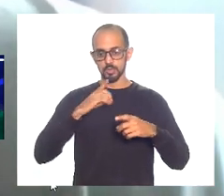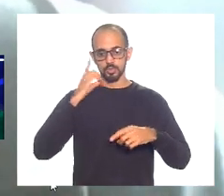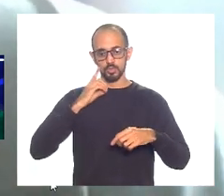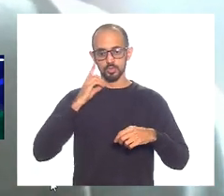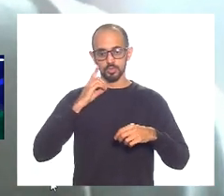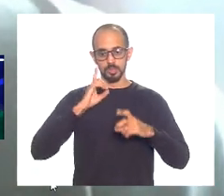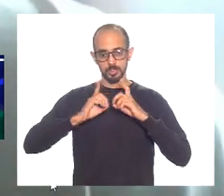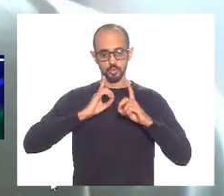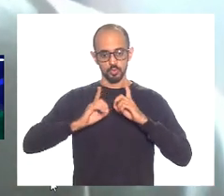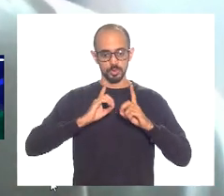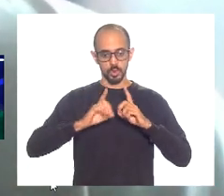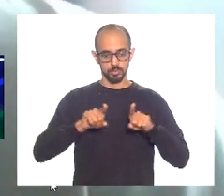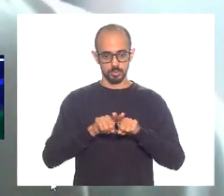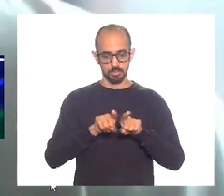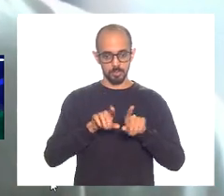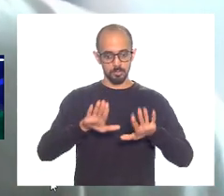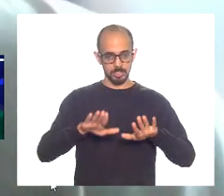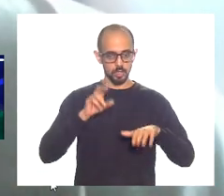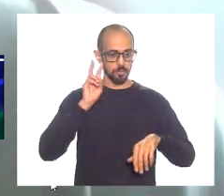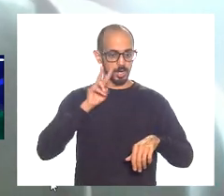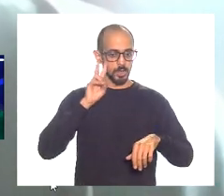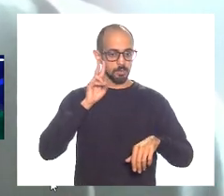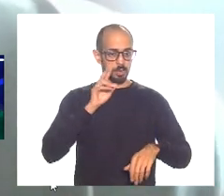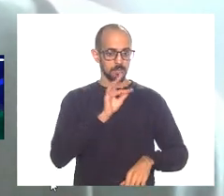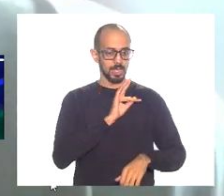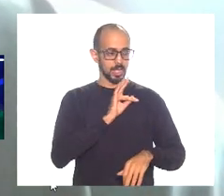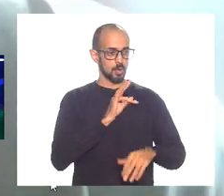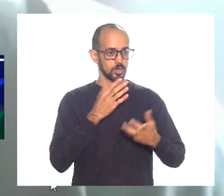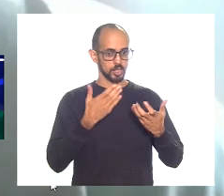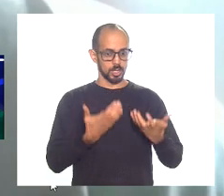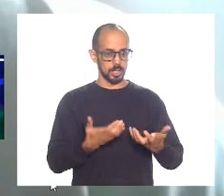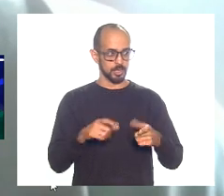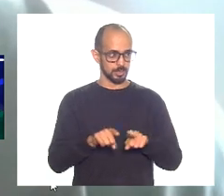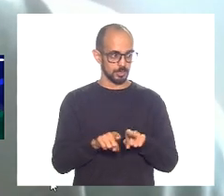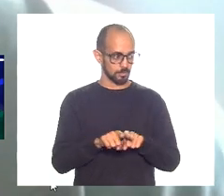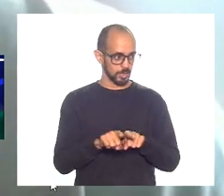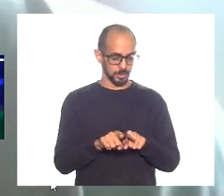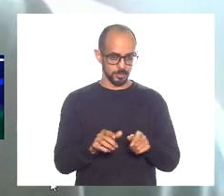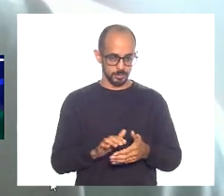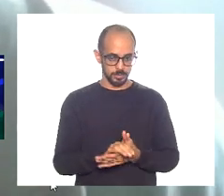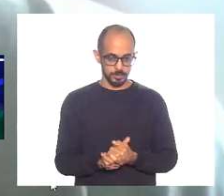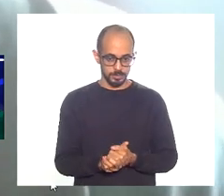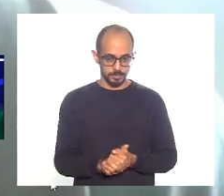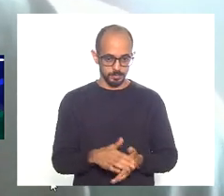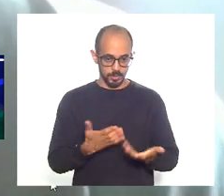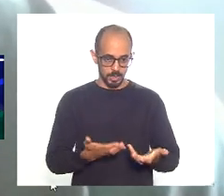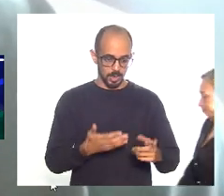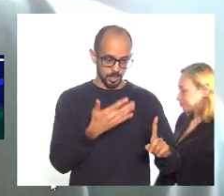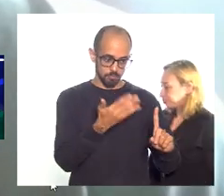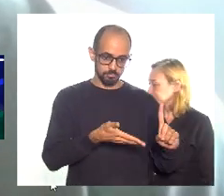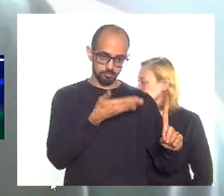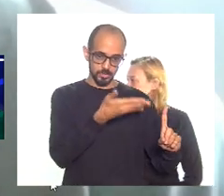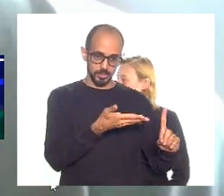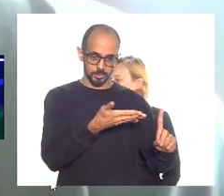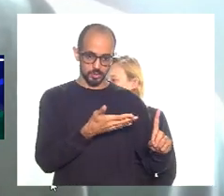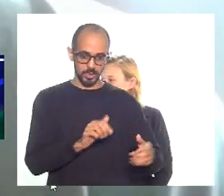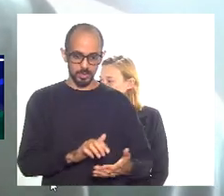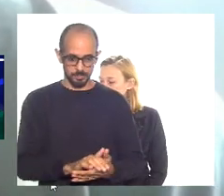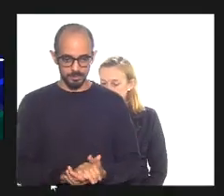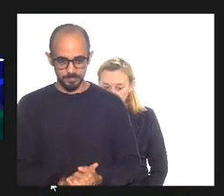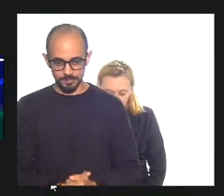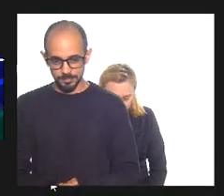depois. Mas só para lembrar que a Marta Rocha também tinha querido homenagear o nosso